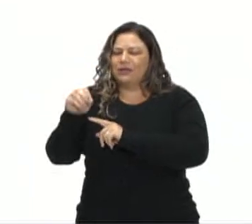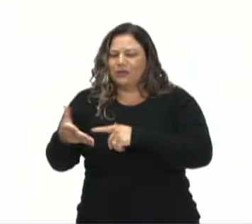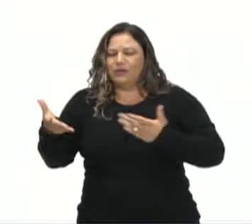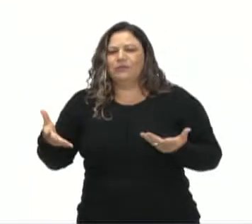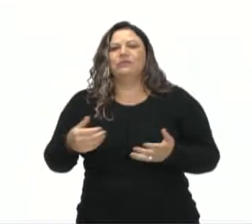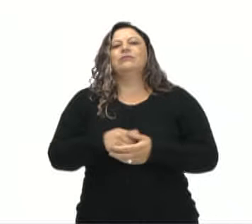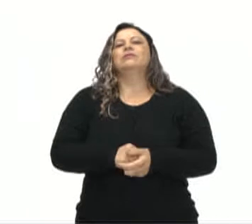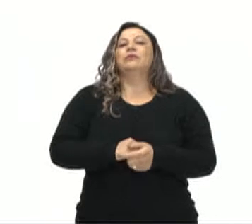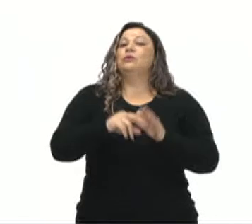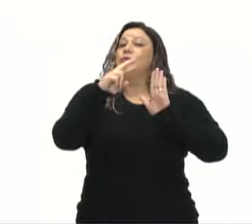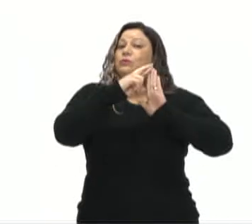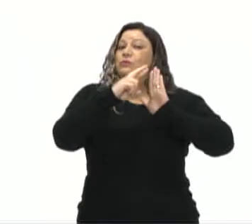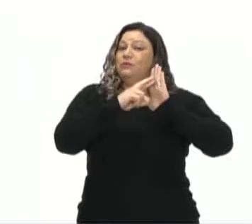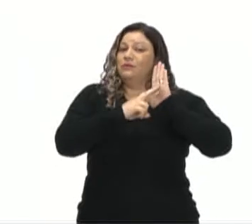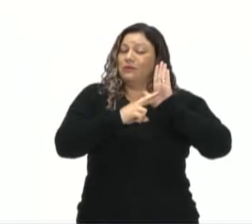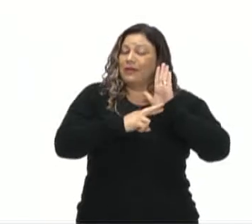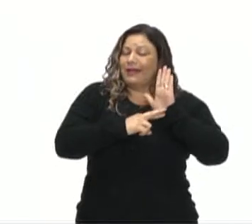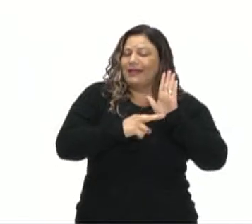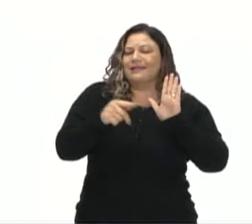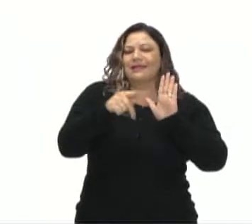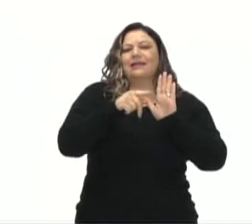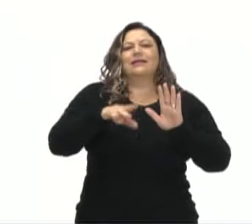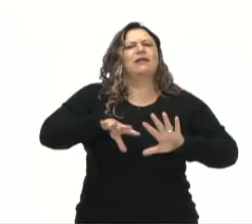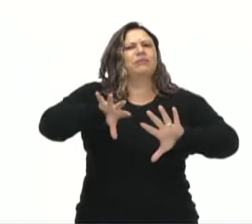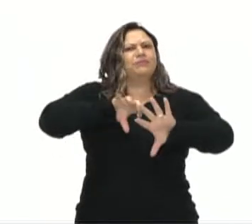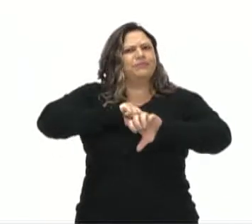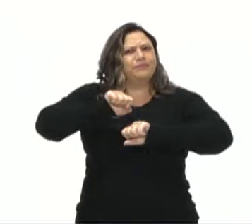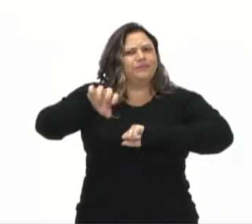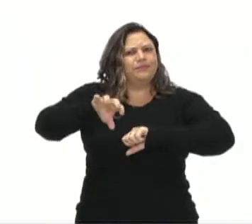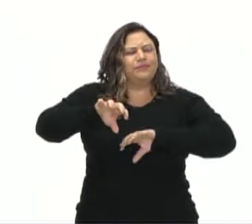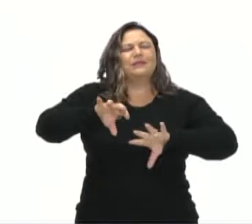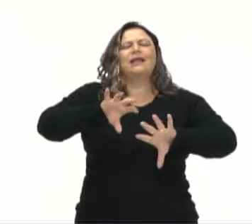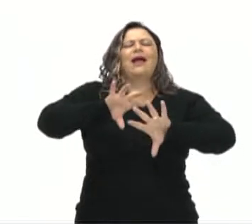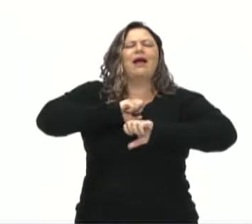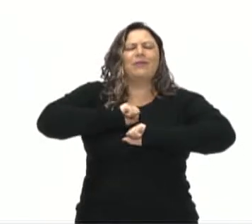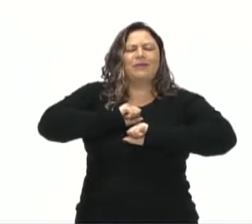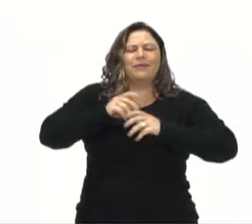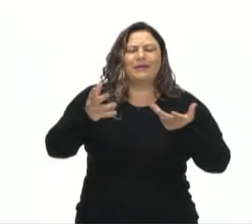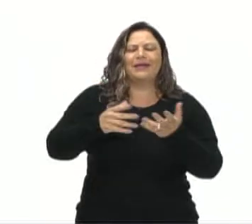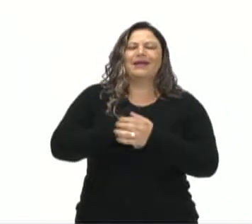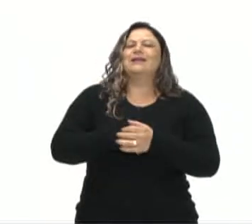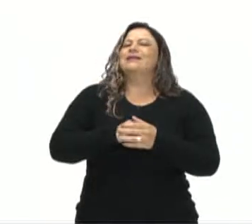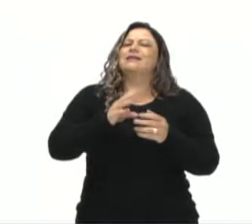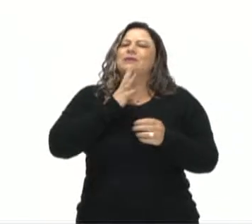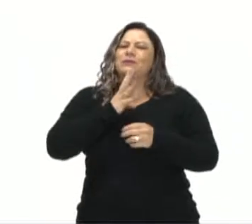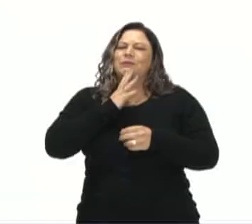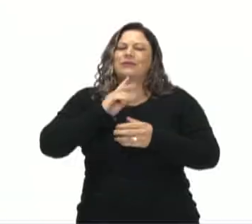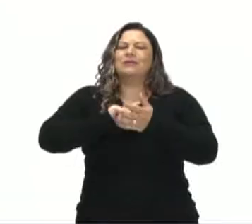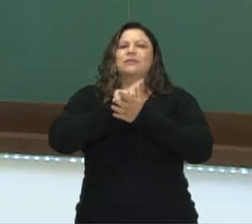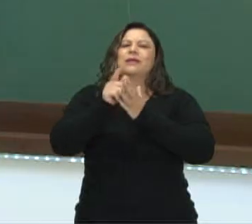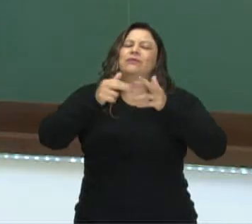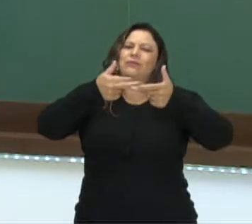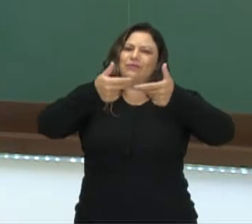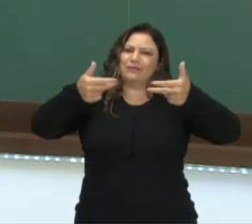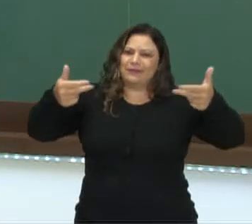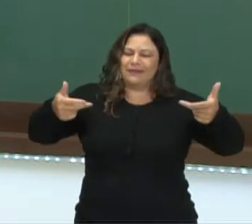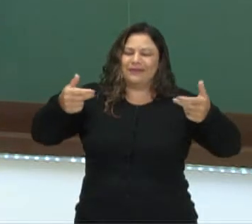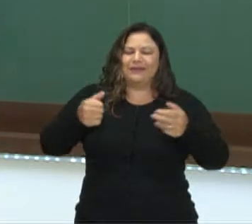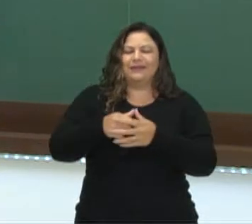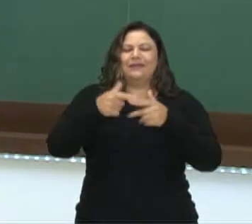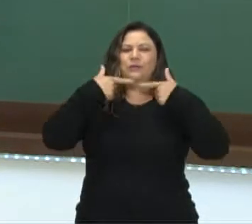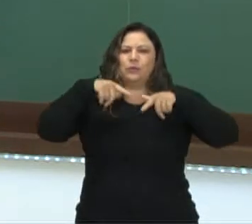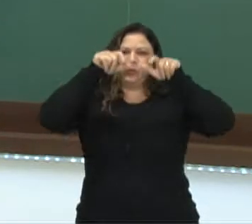eufonia e apropriar-se do conhecimento linguístico necessário para a compreensão do gênero textual